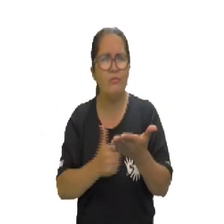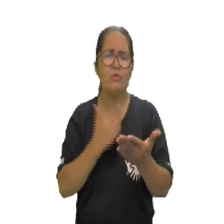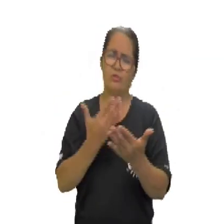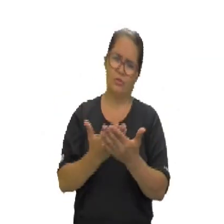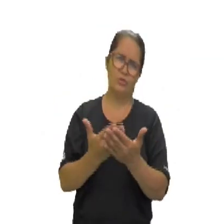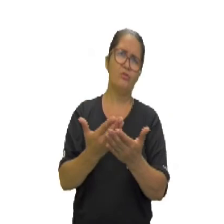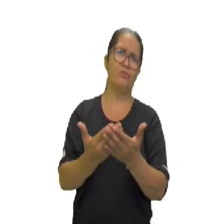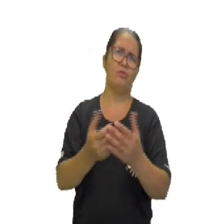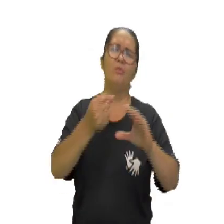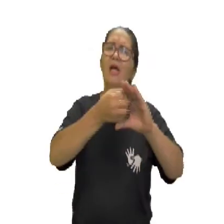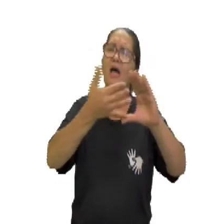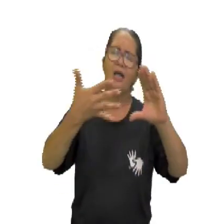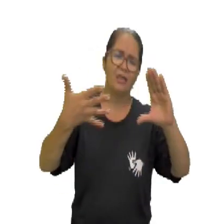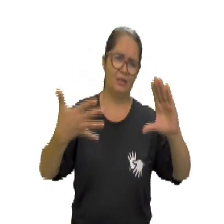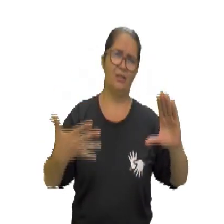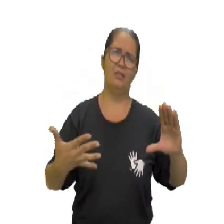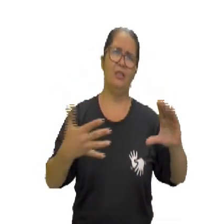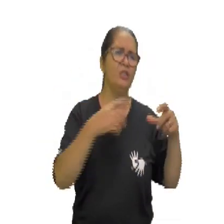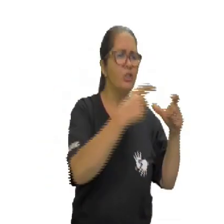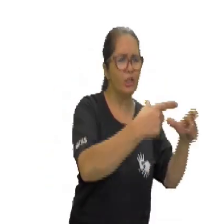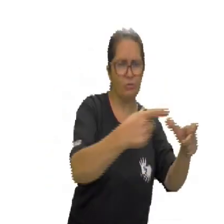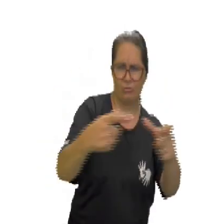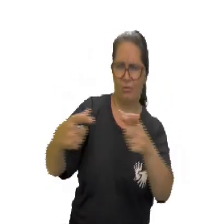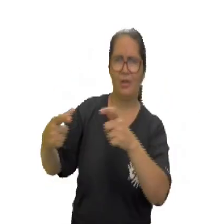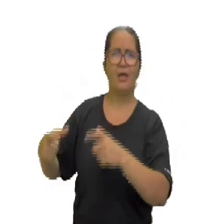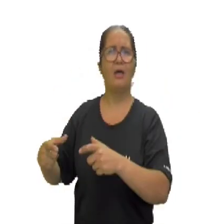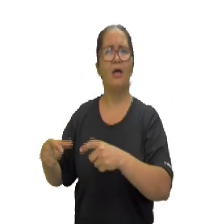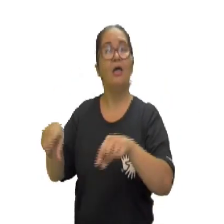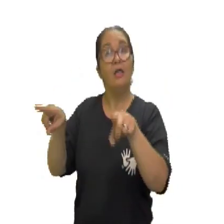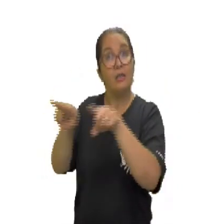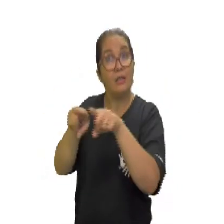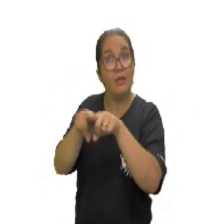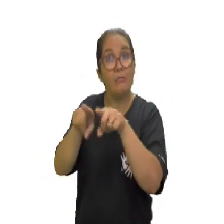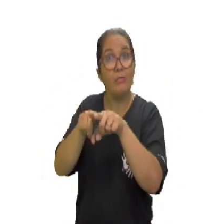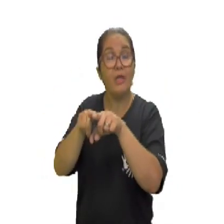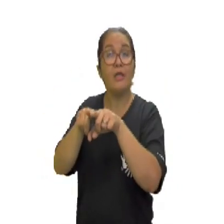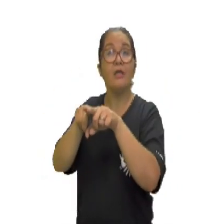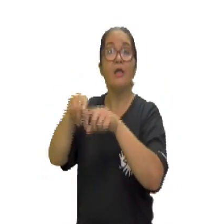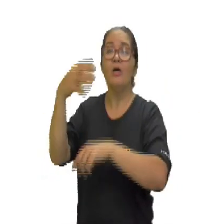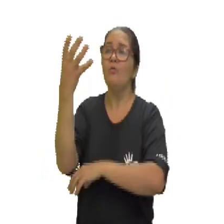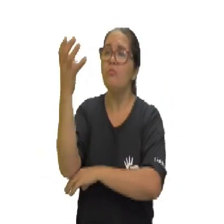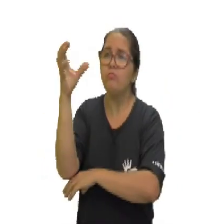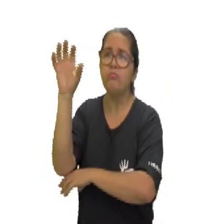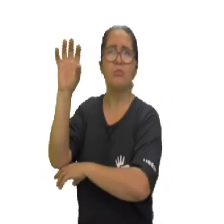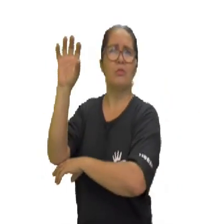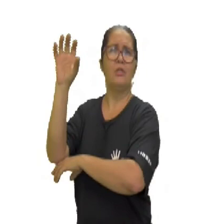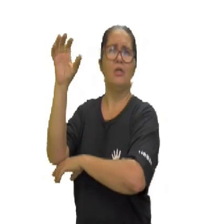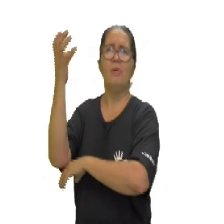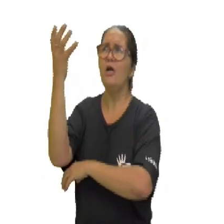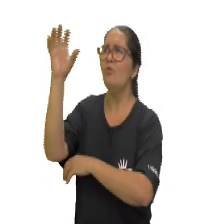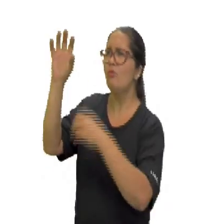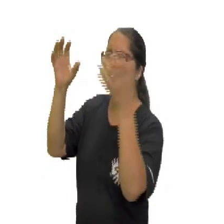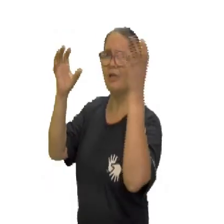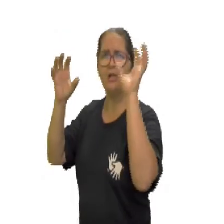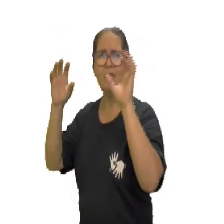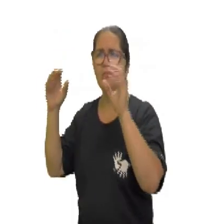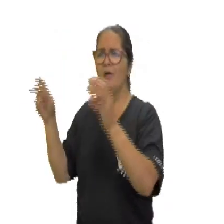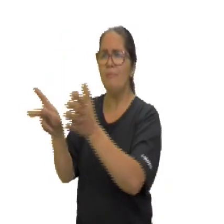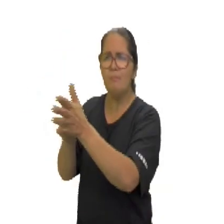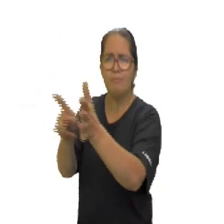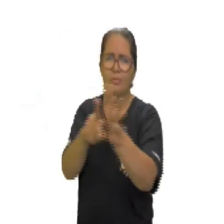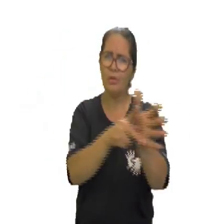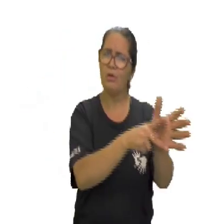delas. Sempre é preciso observar o clima, observe lá se naquela região onde acontece, por exemplo,